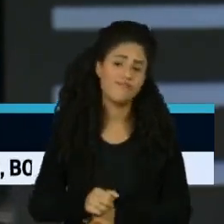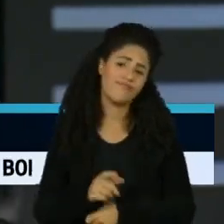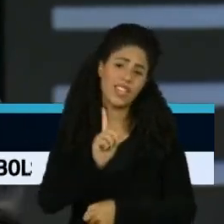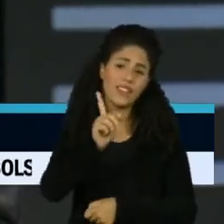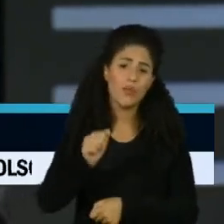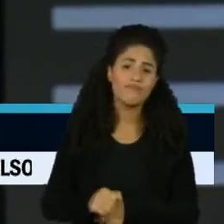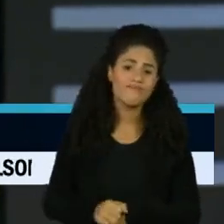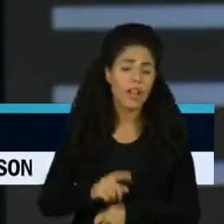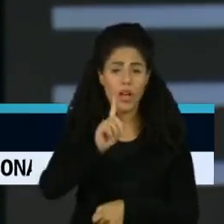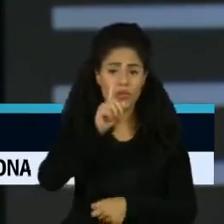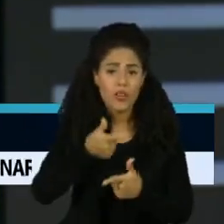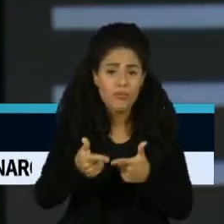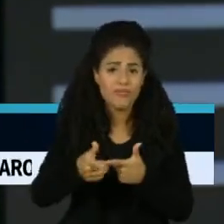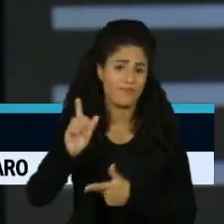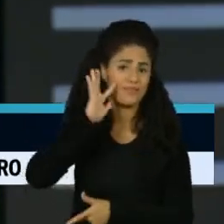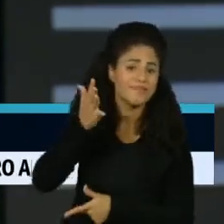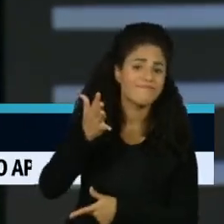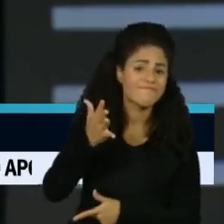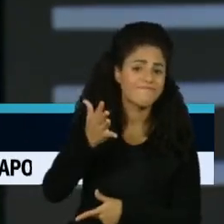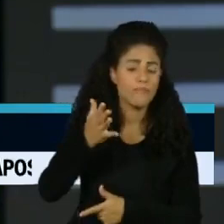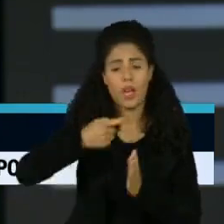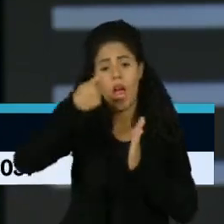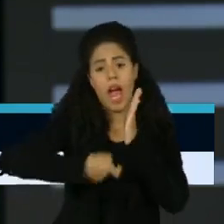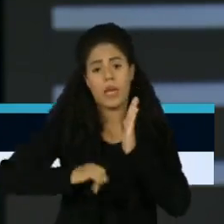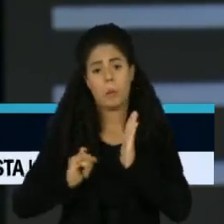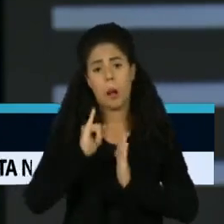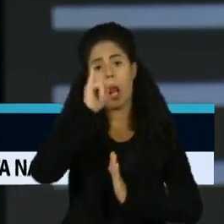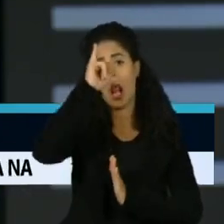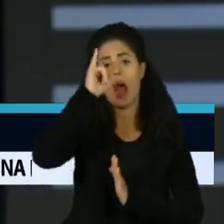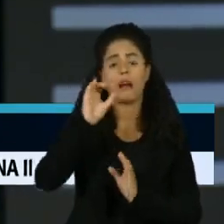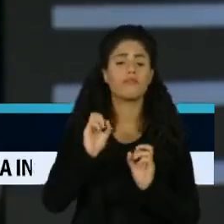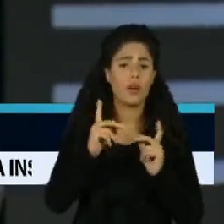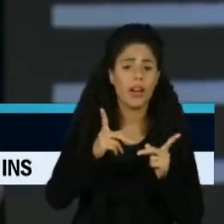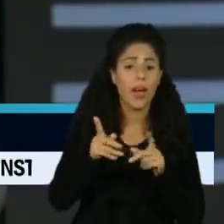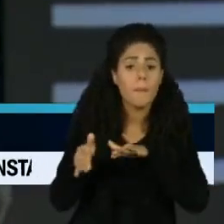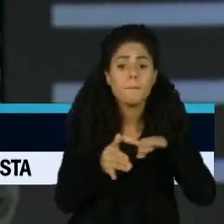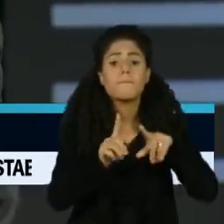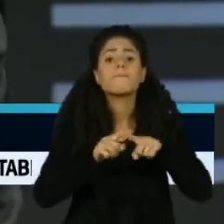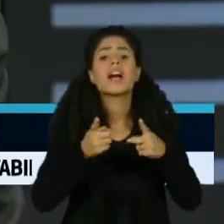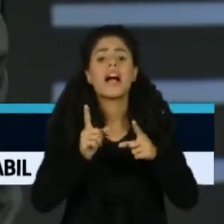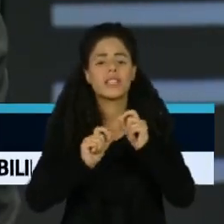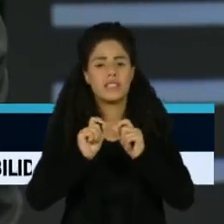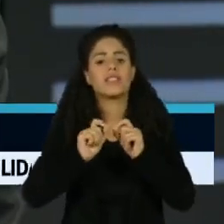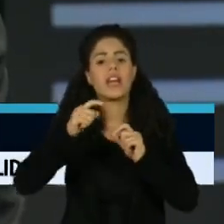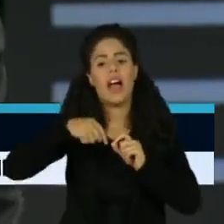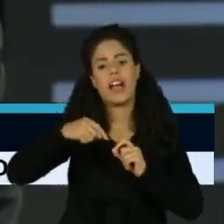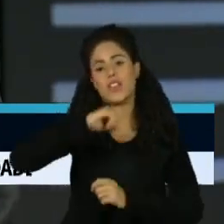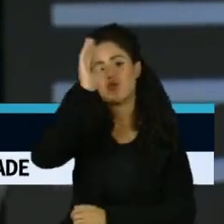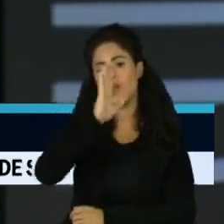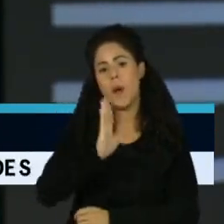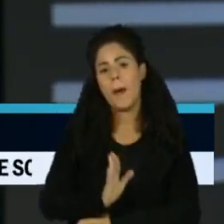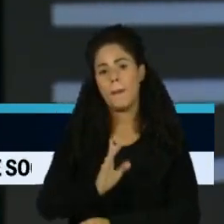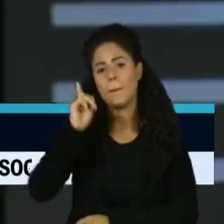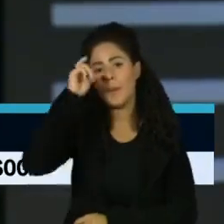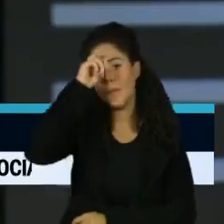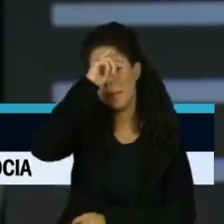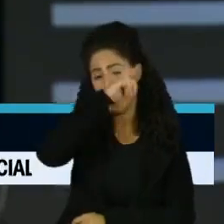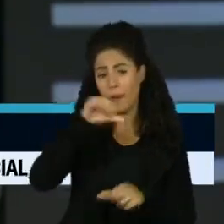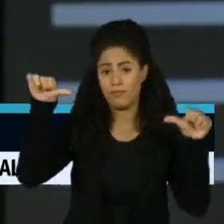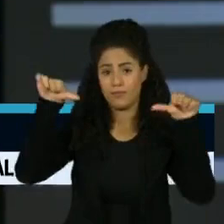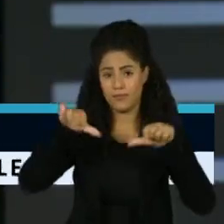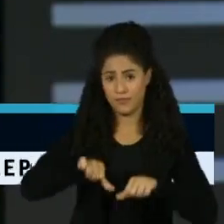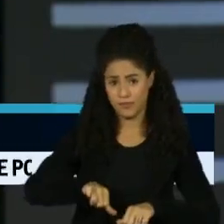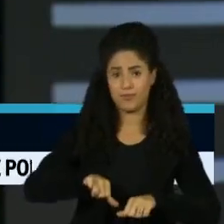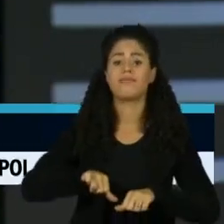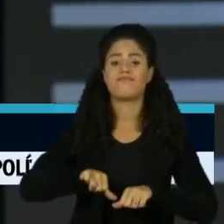incerteza Econômica você subir taxa de juros você resolve uma dessas quatro fatores Então acho que a gente corre o risco de estar numa situação duplamente